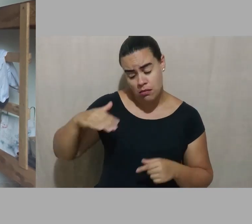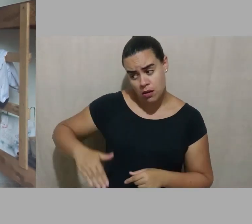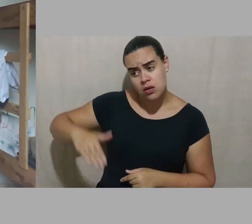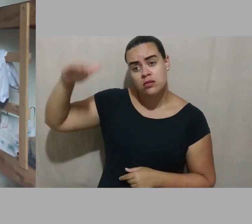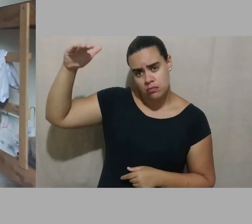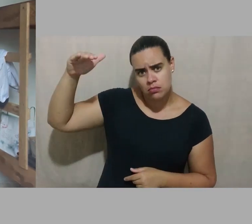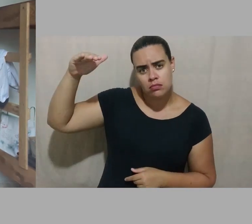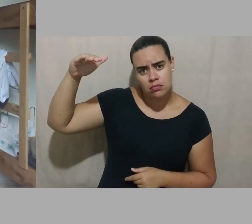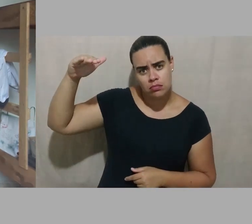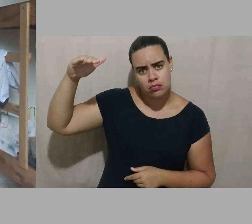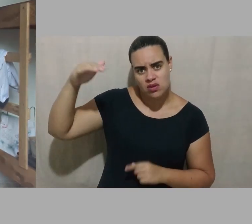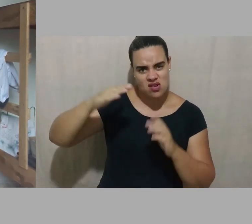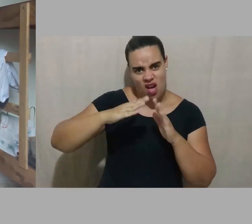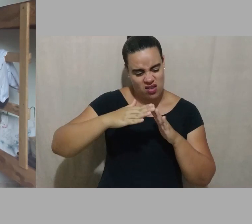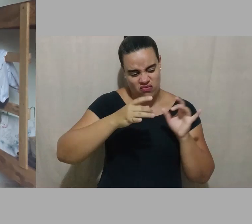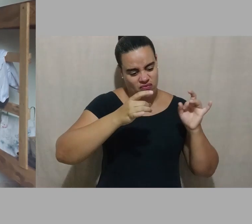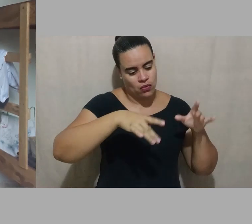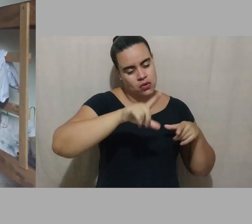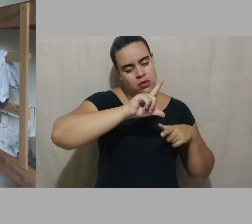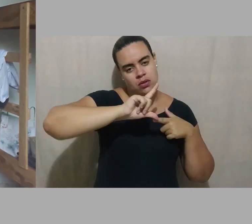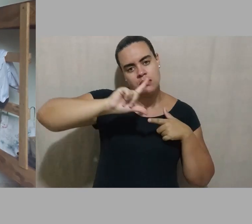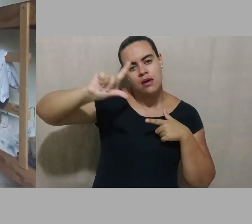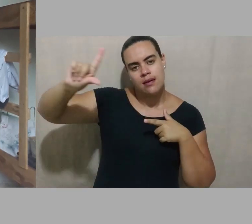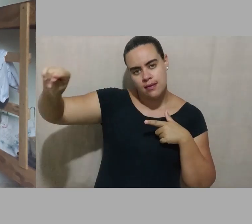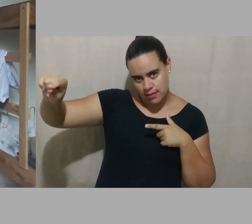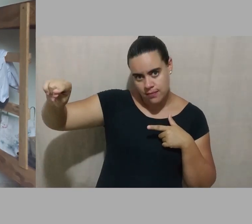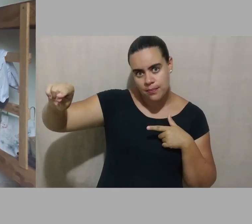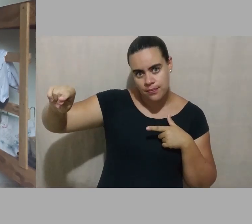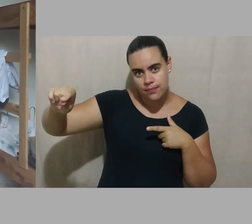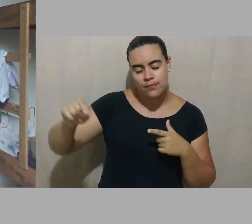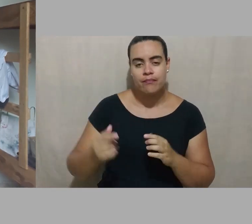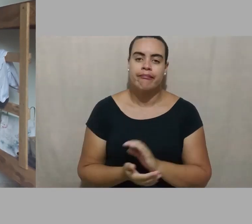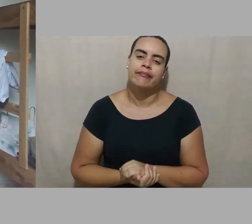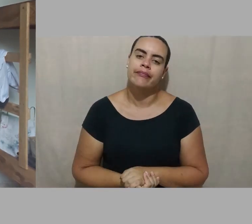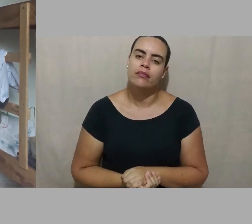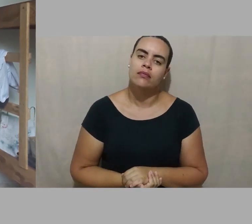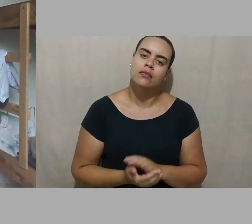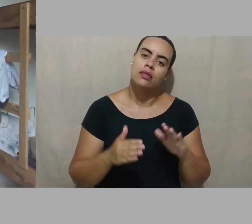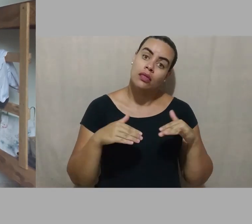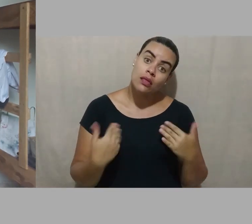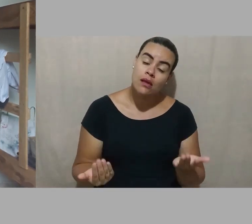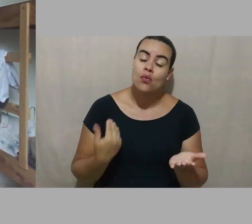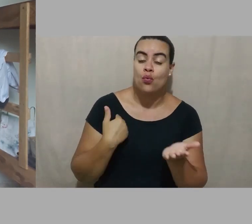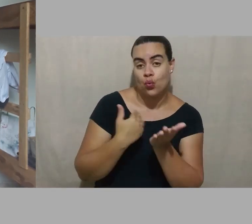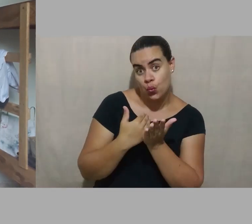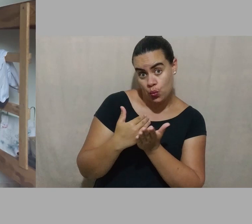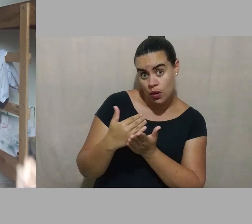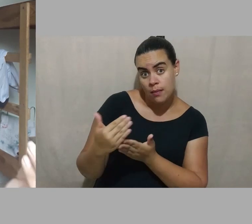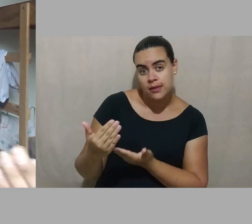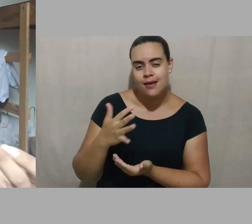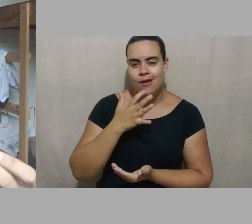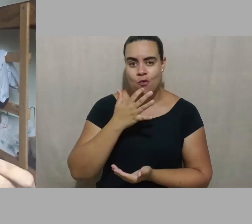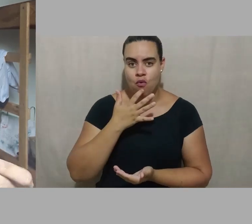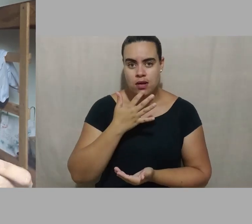Mas eu cresci, saí de casa, né? E foi aí então que comecei